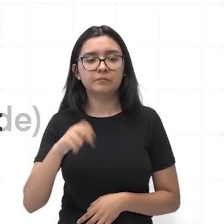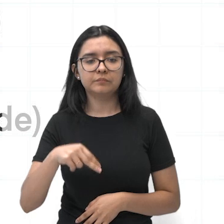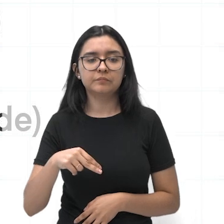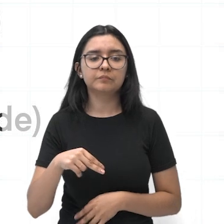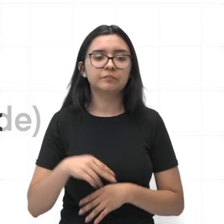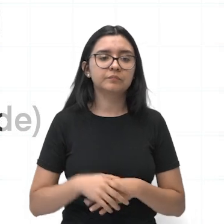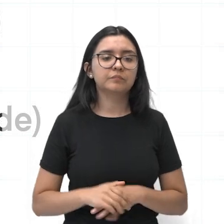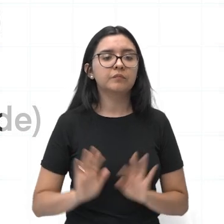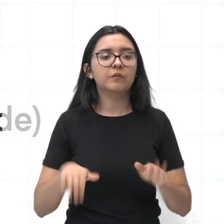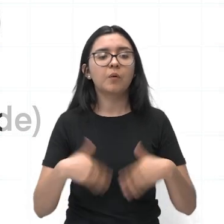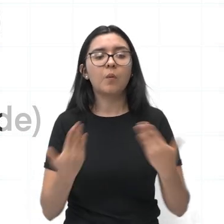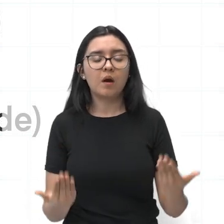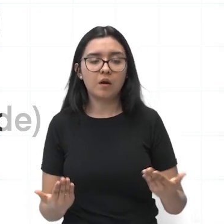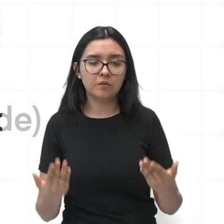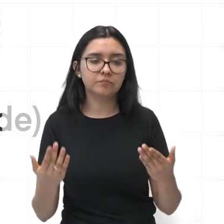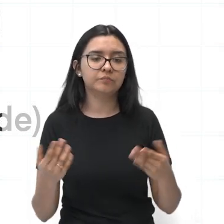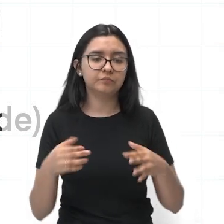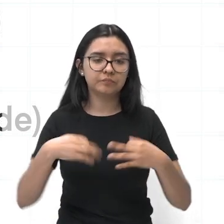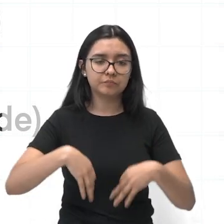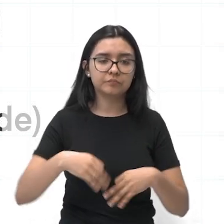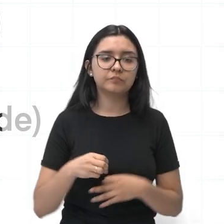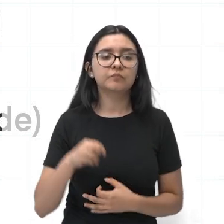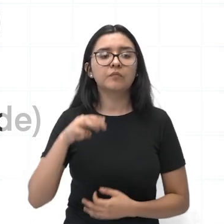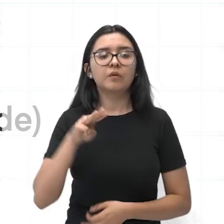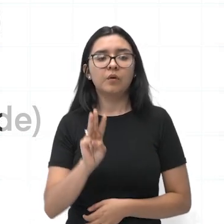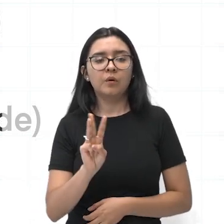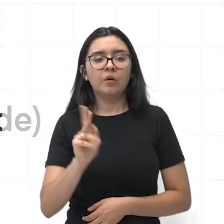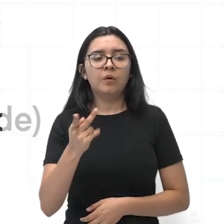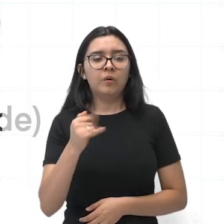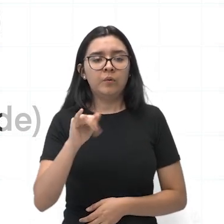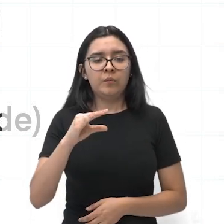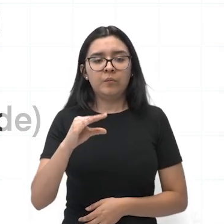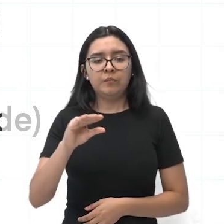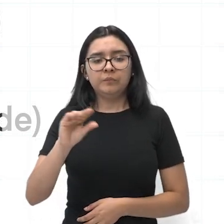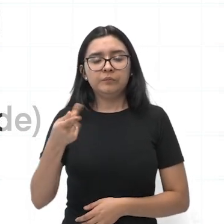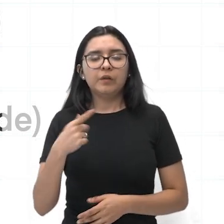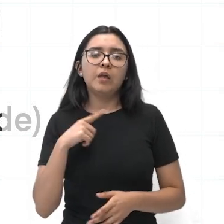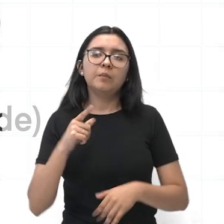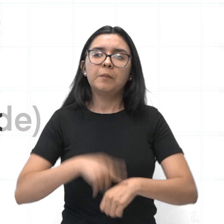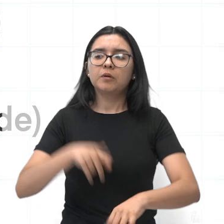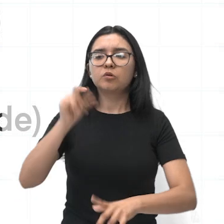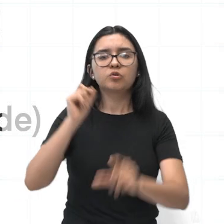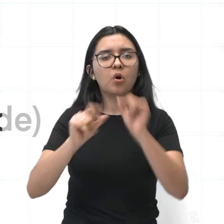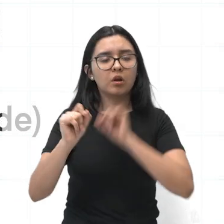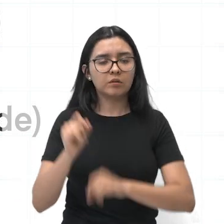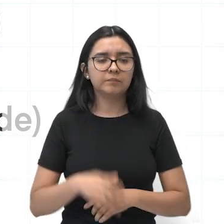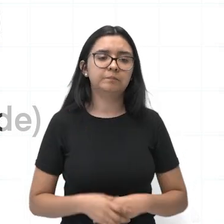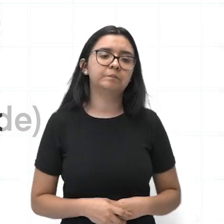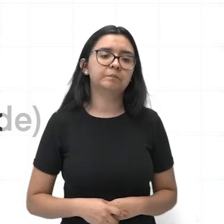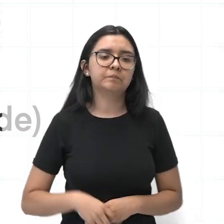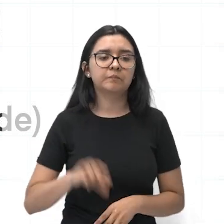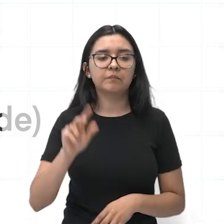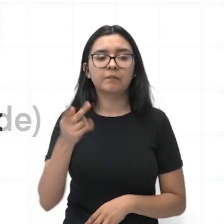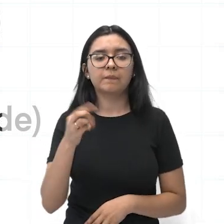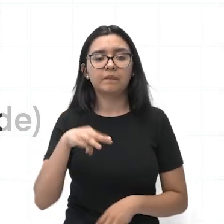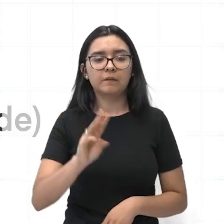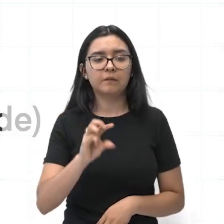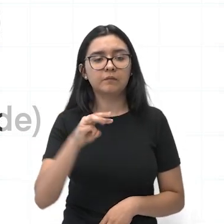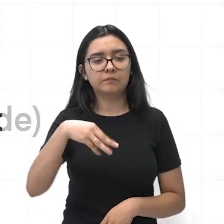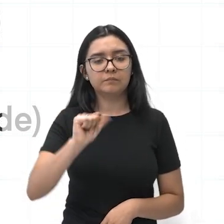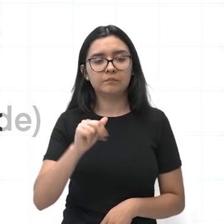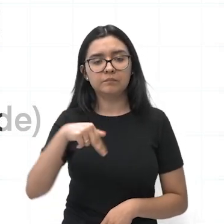Which é qual, certo? É qual, é quando eu estou escolhendo alguma coisa, tá? E how many